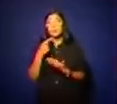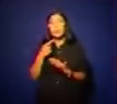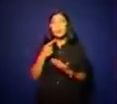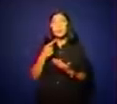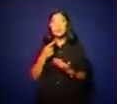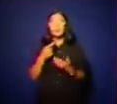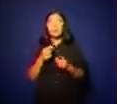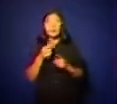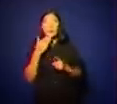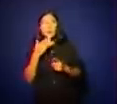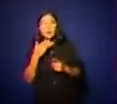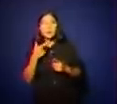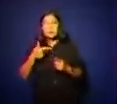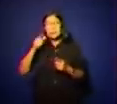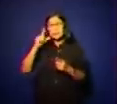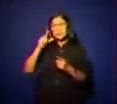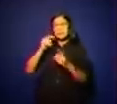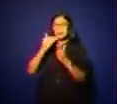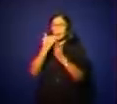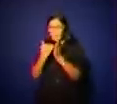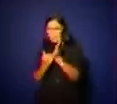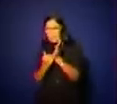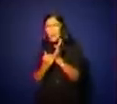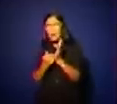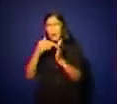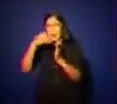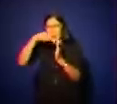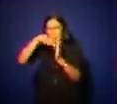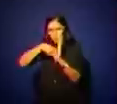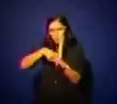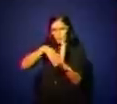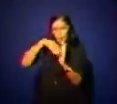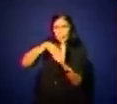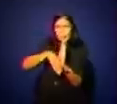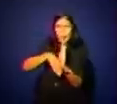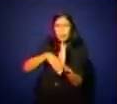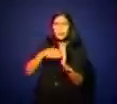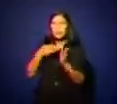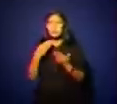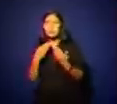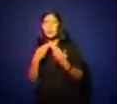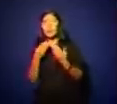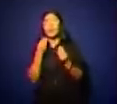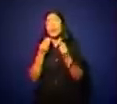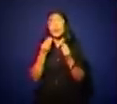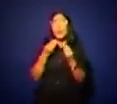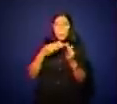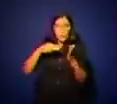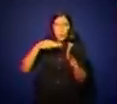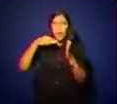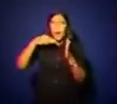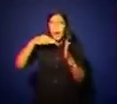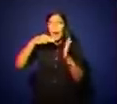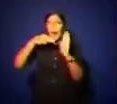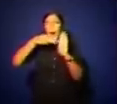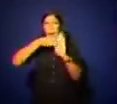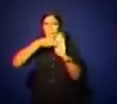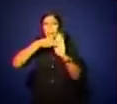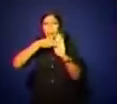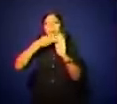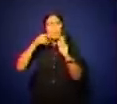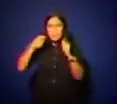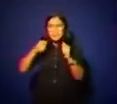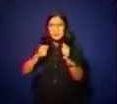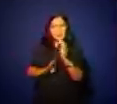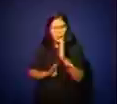1,60 isso era muito abaixo da nossa meta e do mesmo jeito que quando está acima da meta a gente tem que subir quando tá baixo da meta a gente tem que cair o desvio padrão da